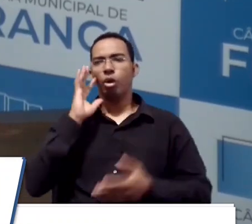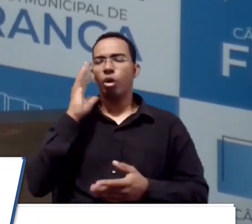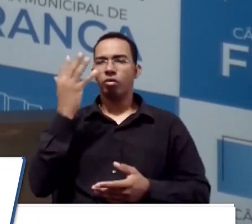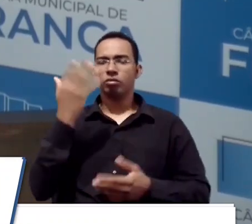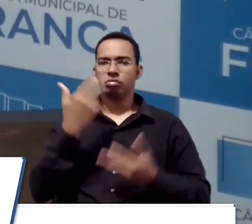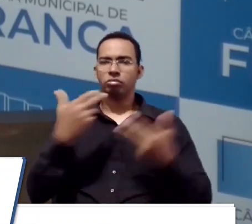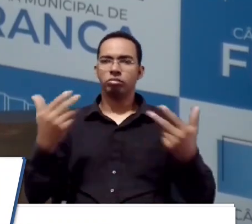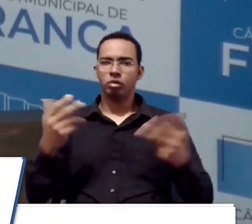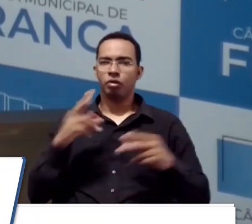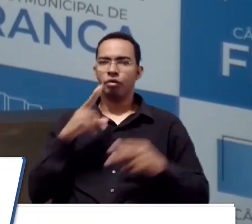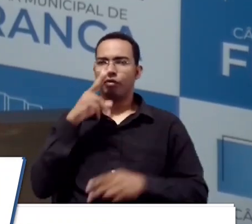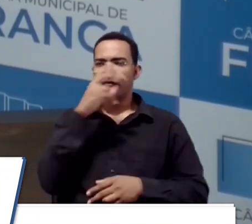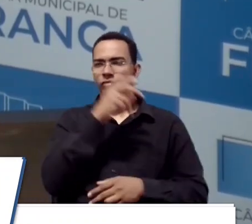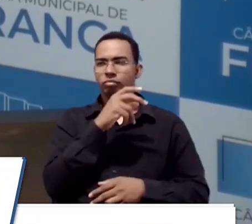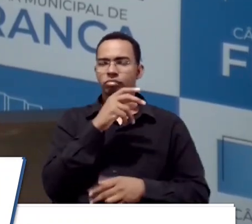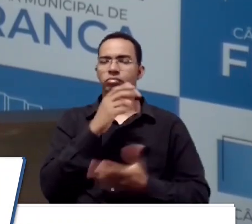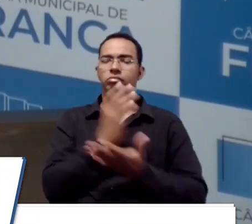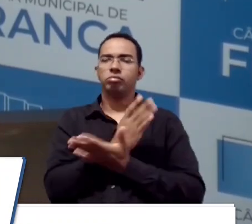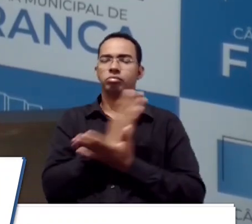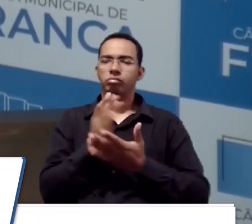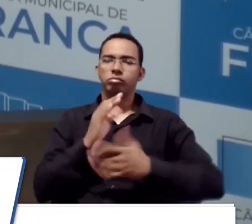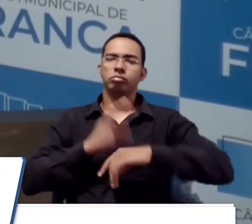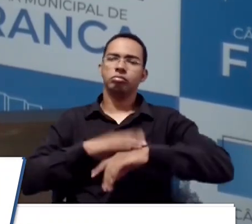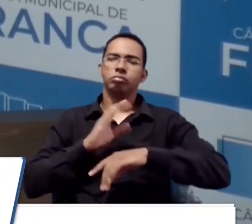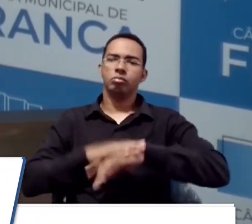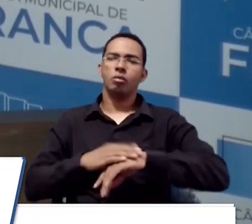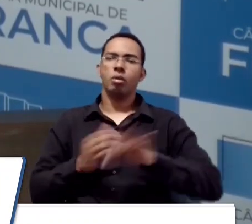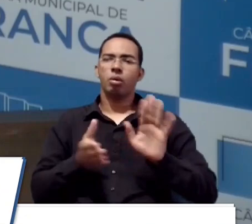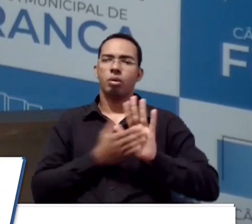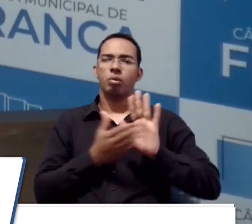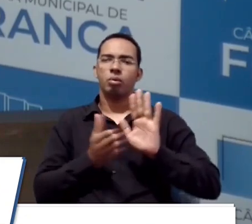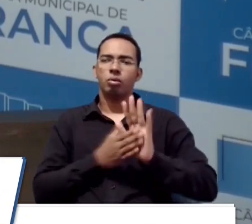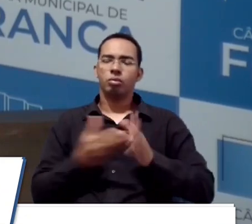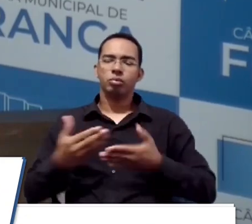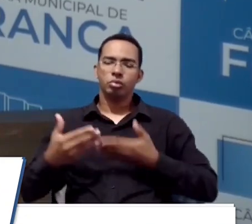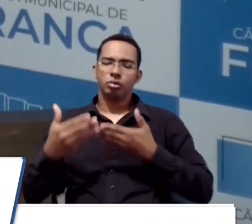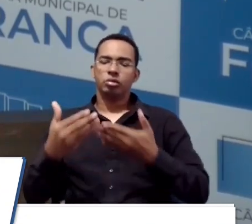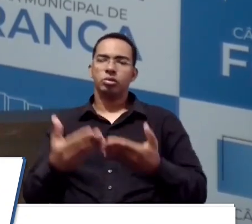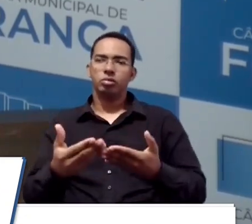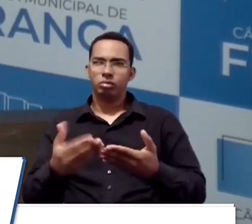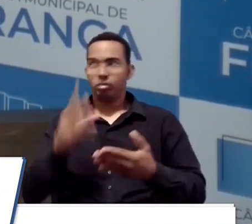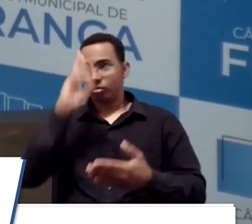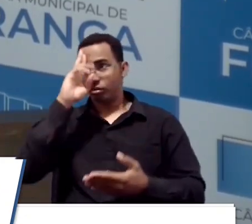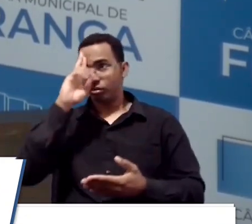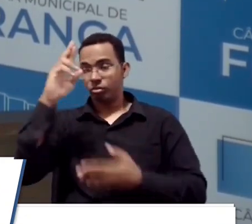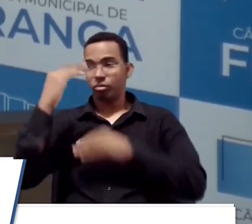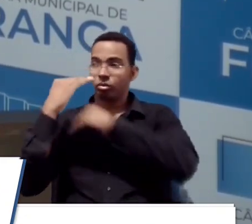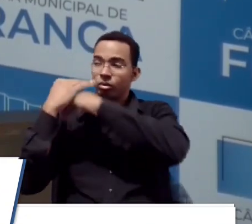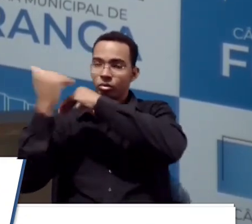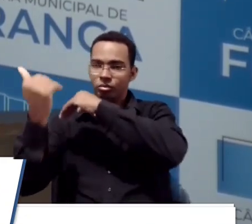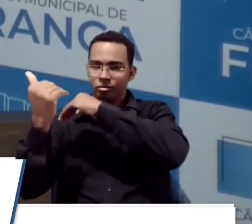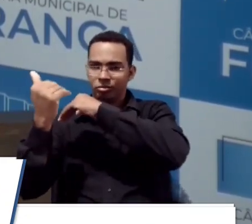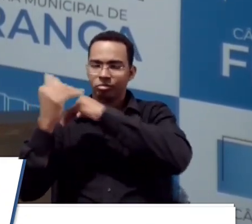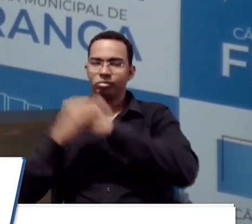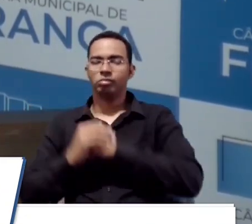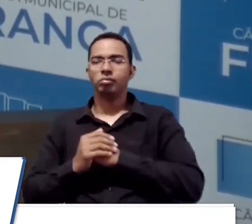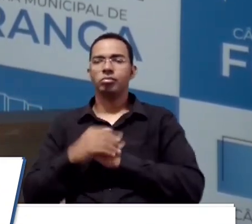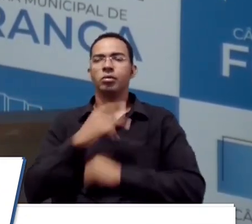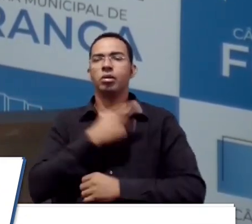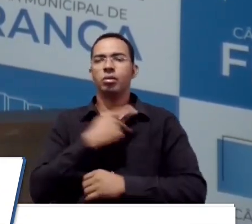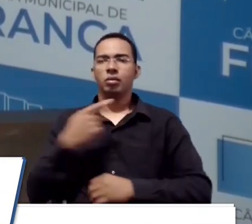mais forte e determinada neste propósito e no chamado que recebeu do Senhor nosso Deus. Pastora